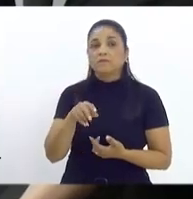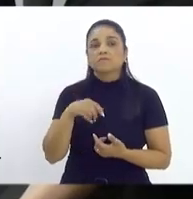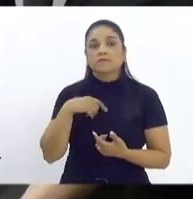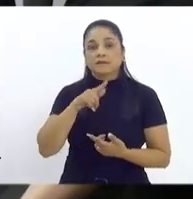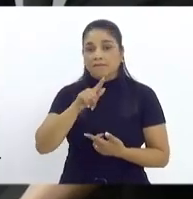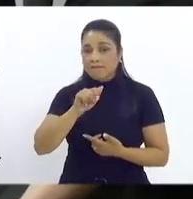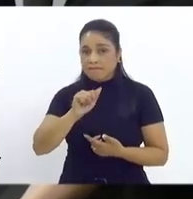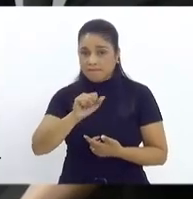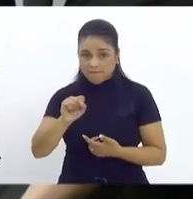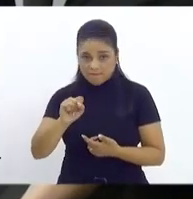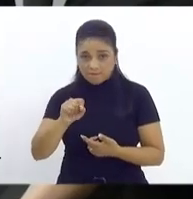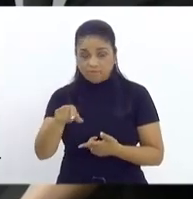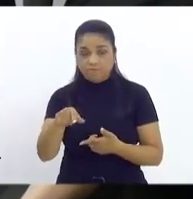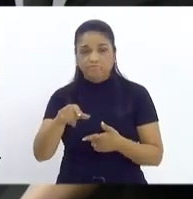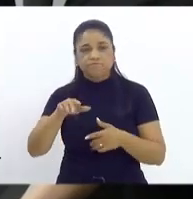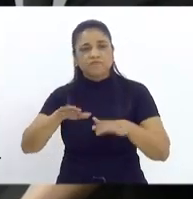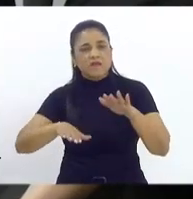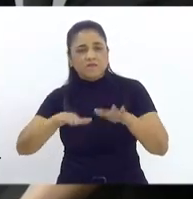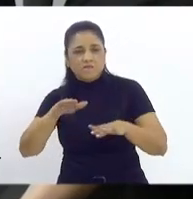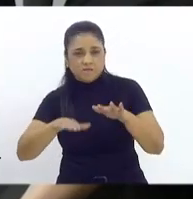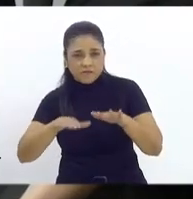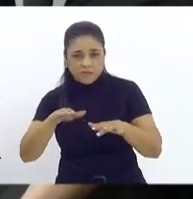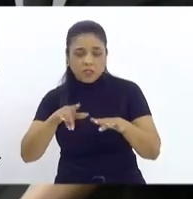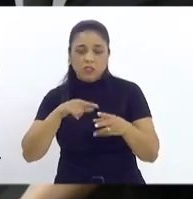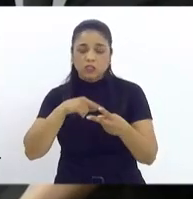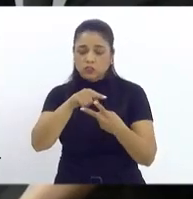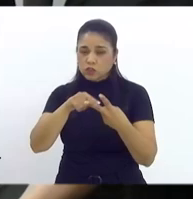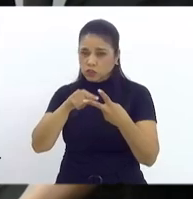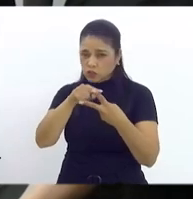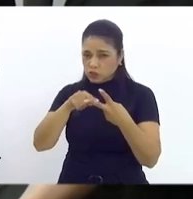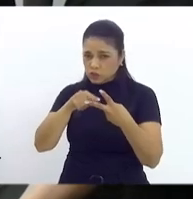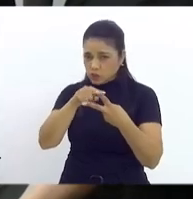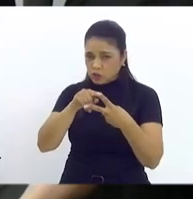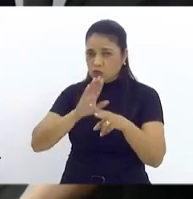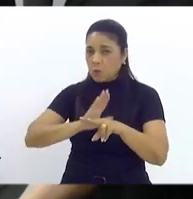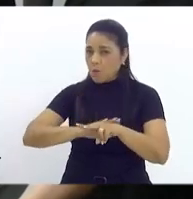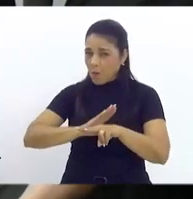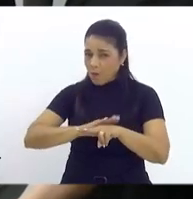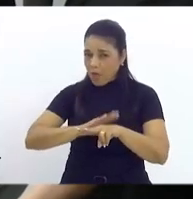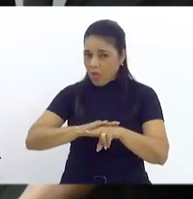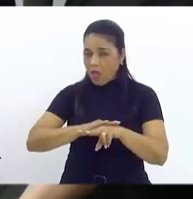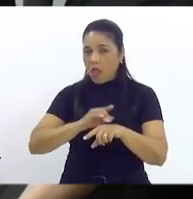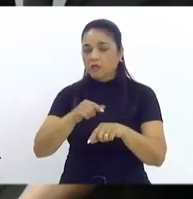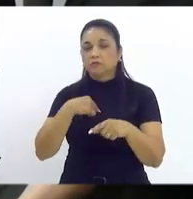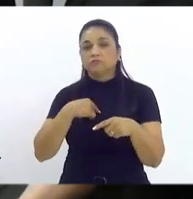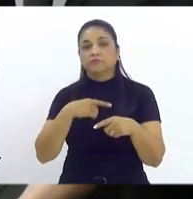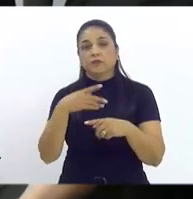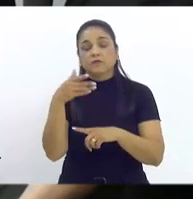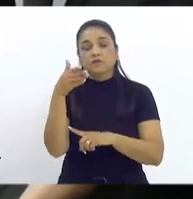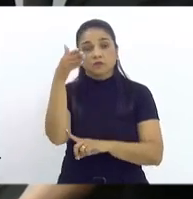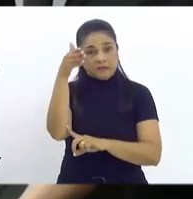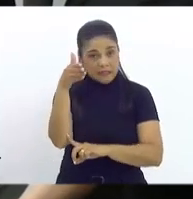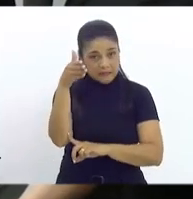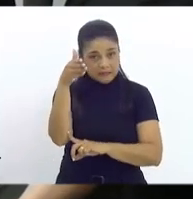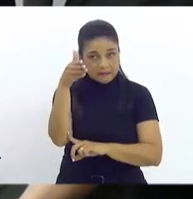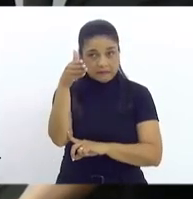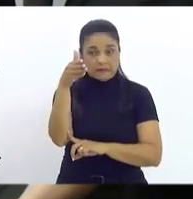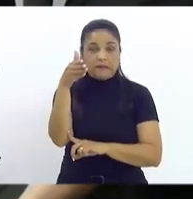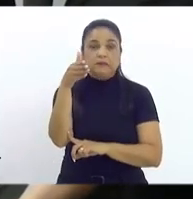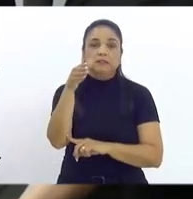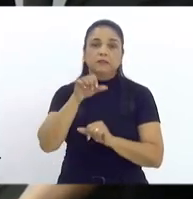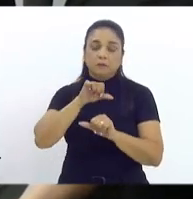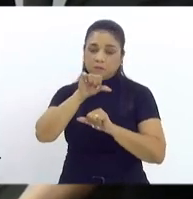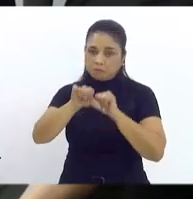que varia de acordo com... Nós tivemos dois momentos grandes aí, né? Primeiro, as conversões dos taxistas, que fizeram